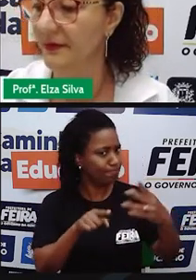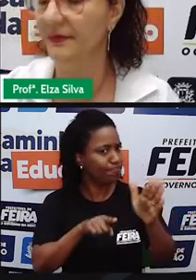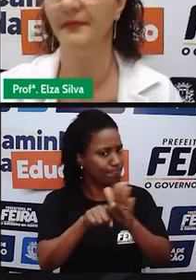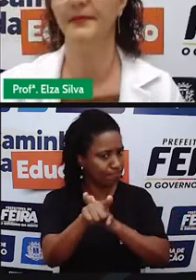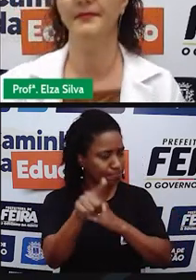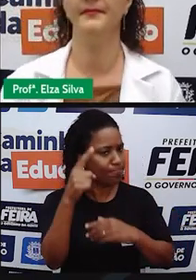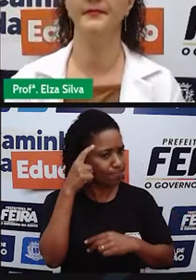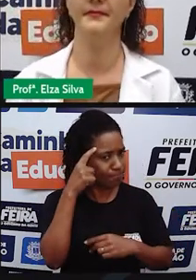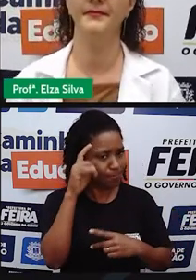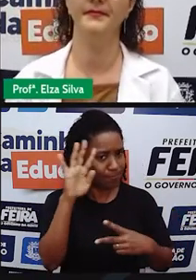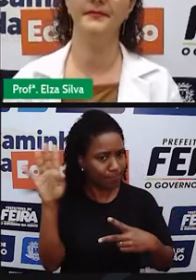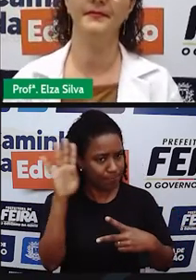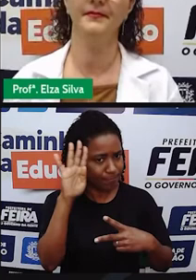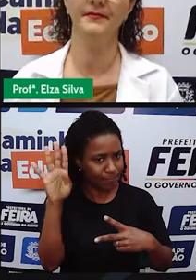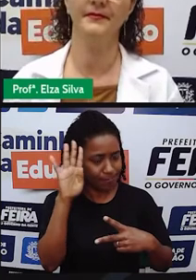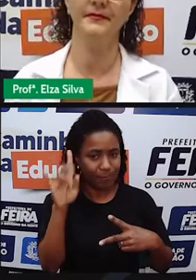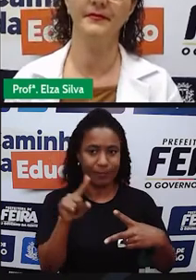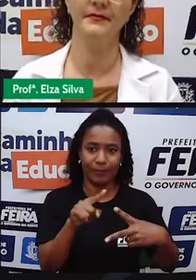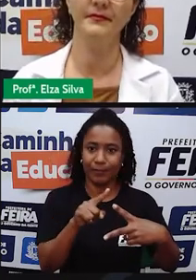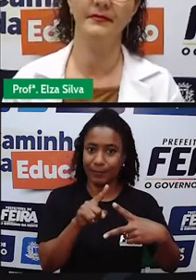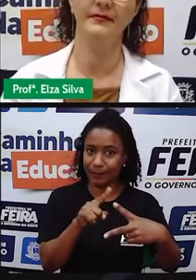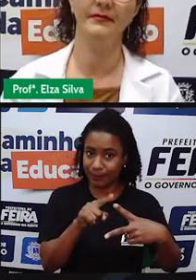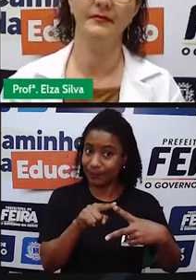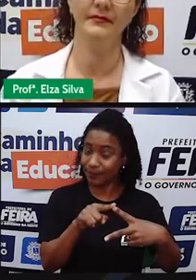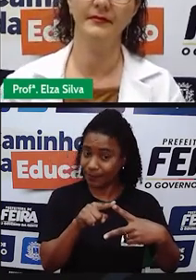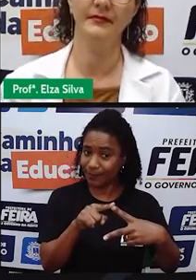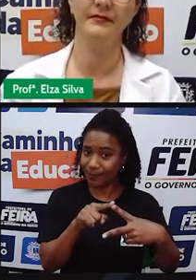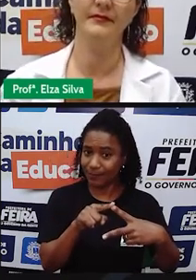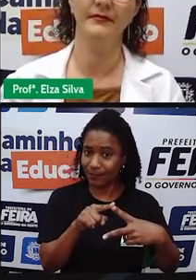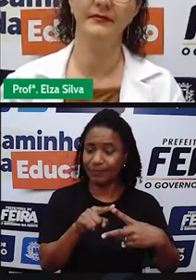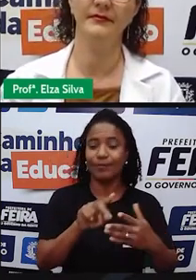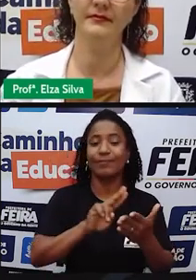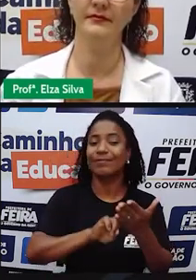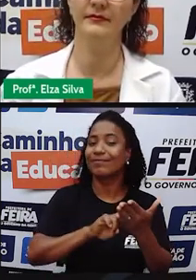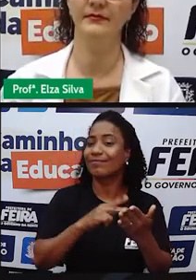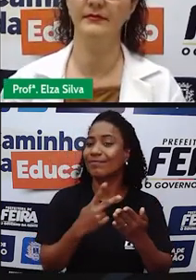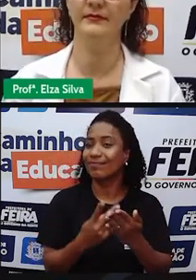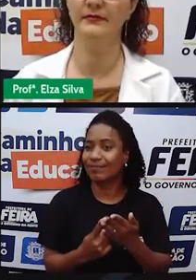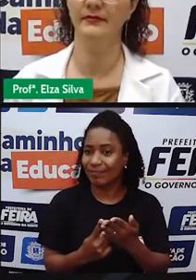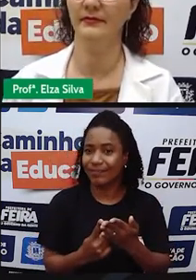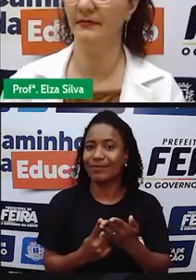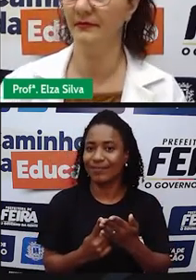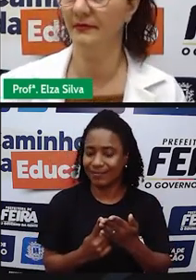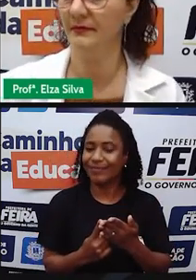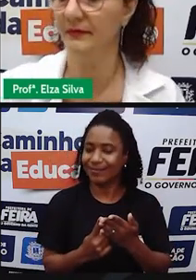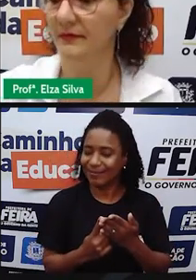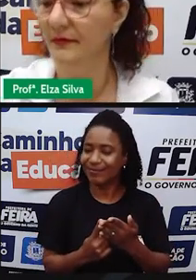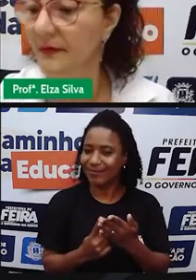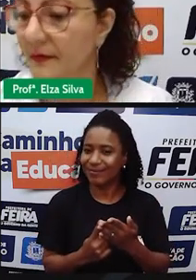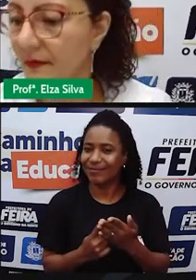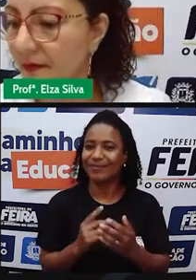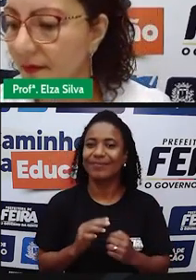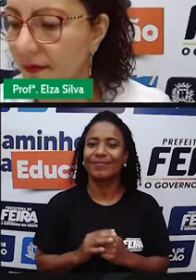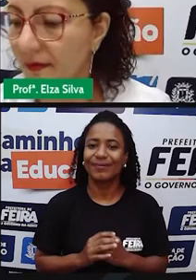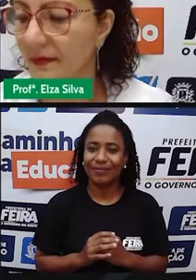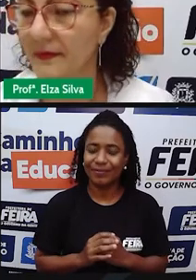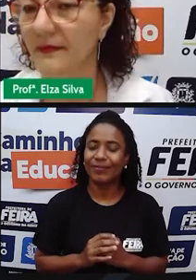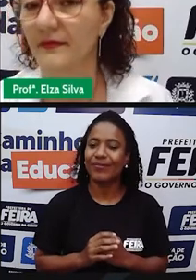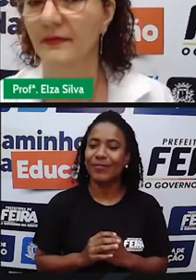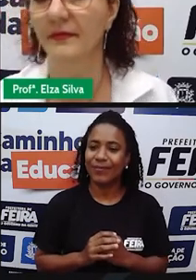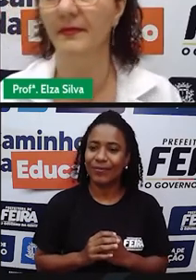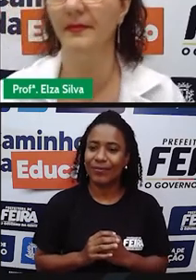The first question, a primeira pergunta é: What is an advertisement? O que